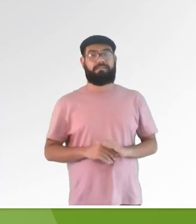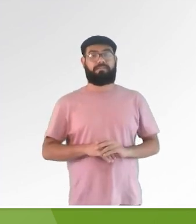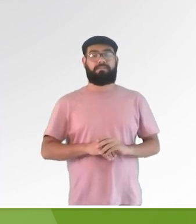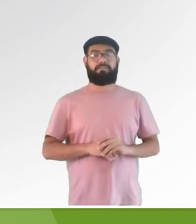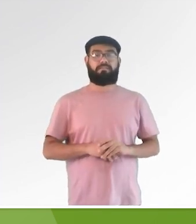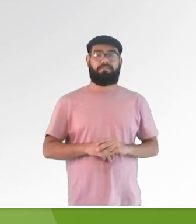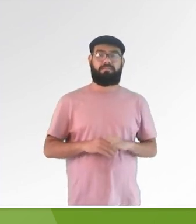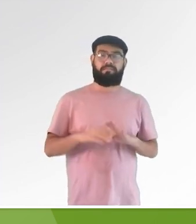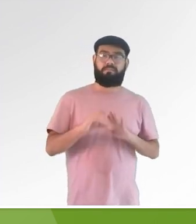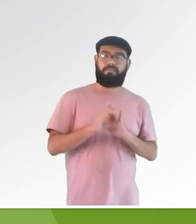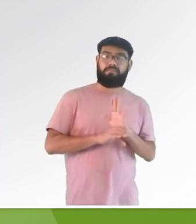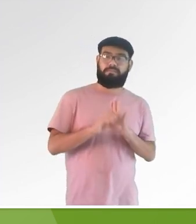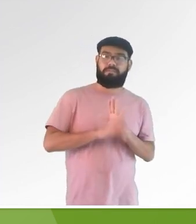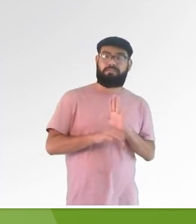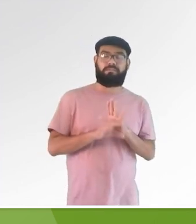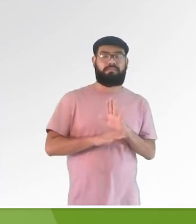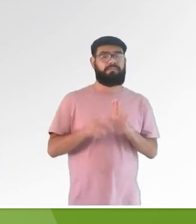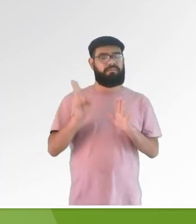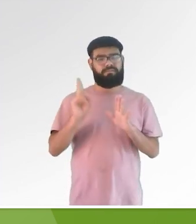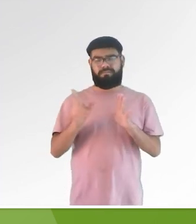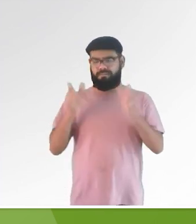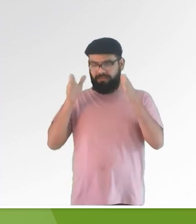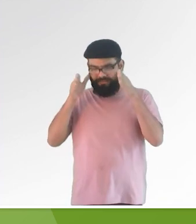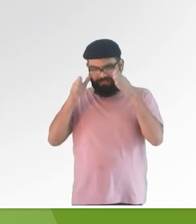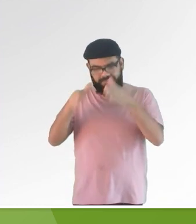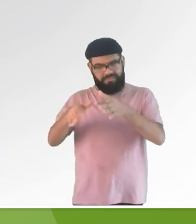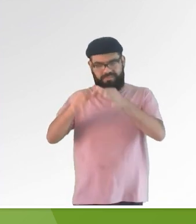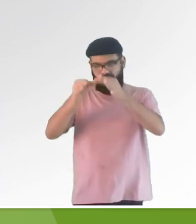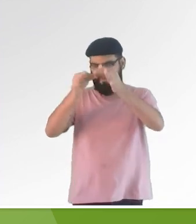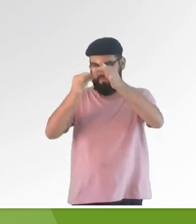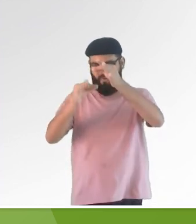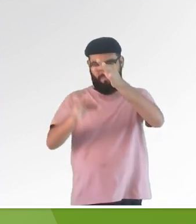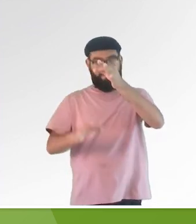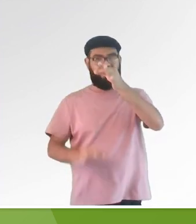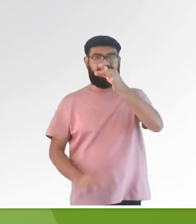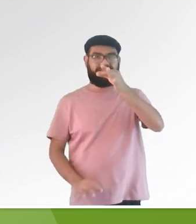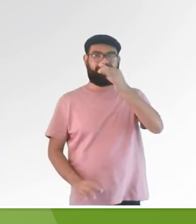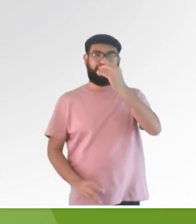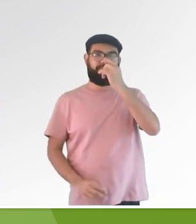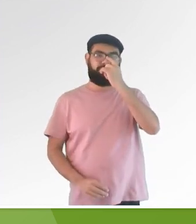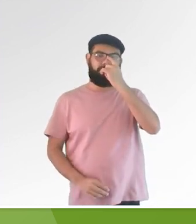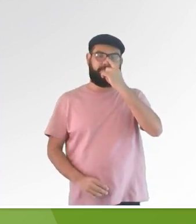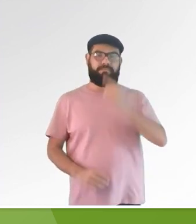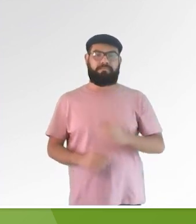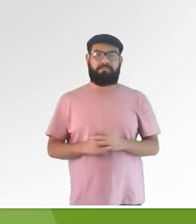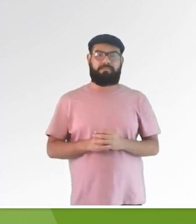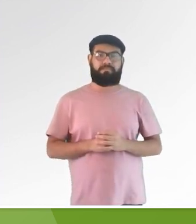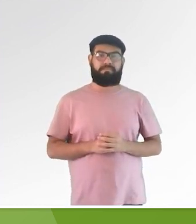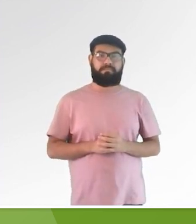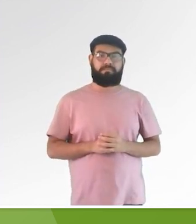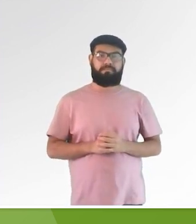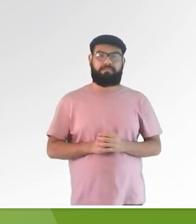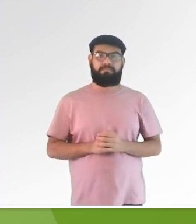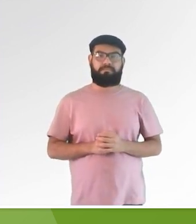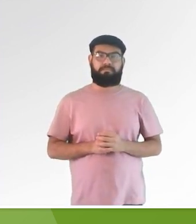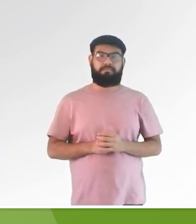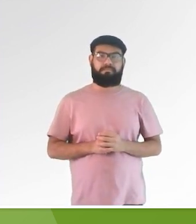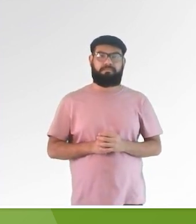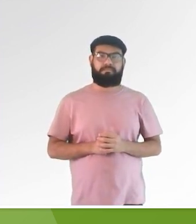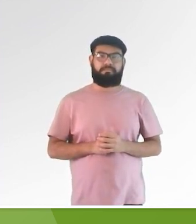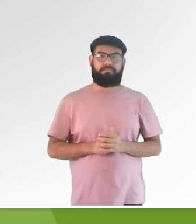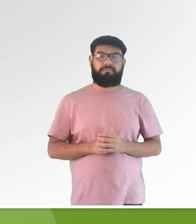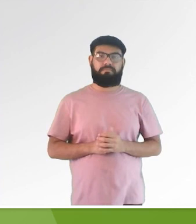ele é extremamente complexo. E ele leva em consideração, olha só, o modo